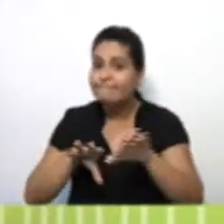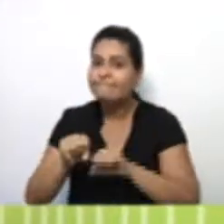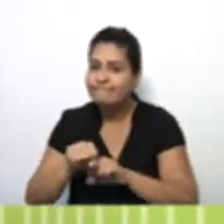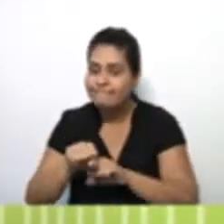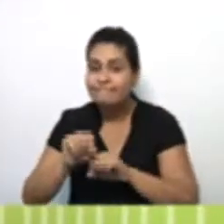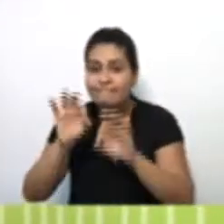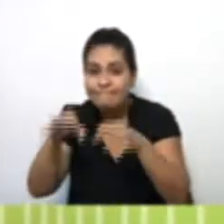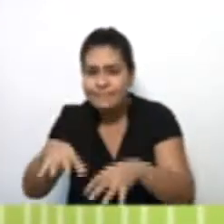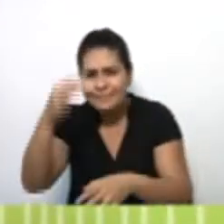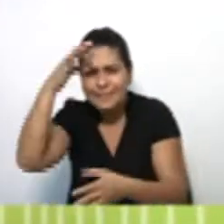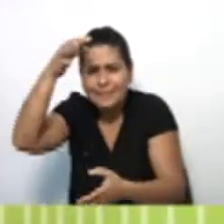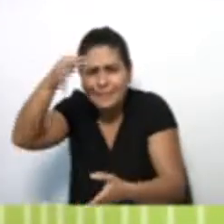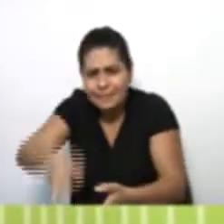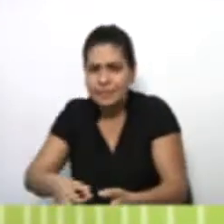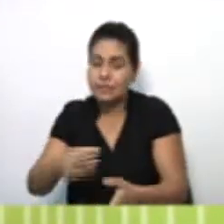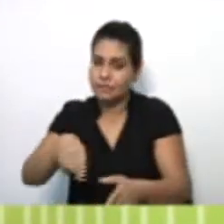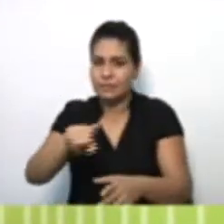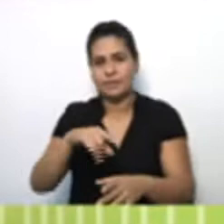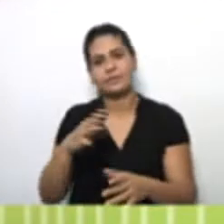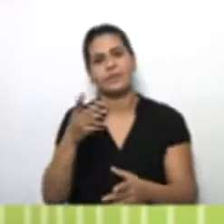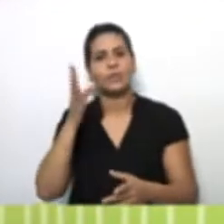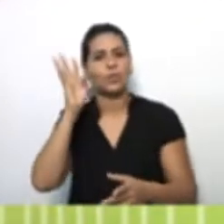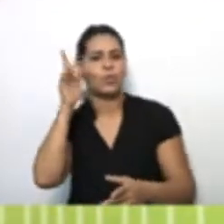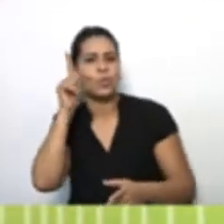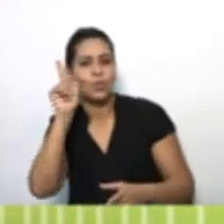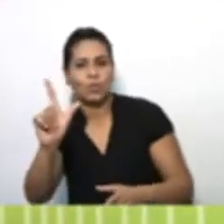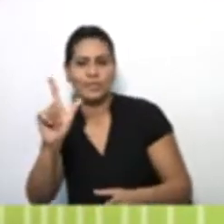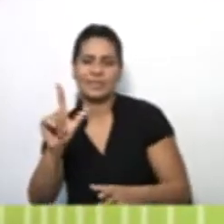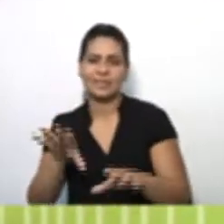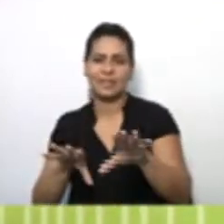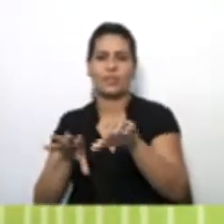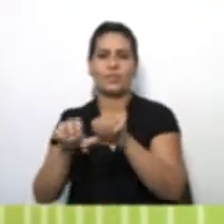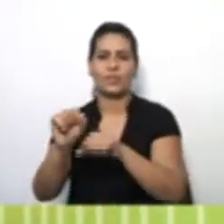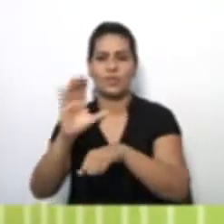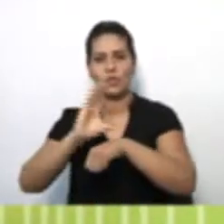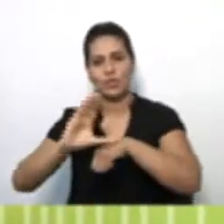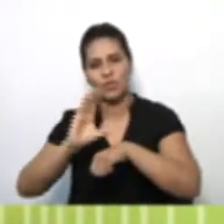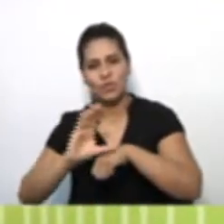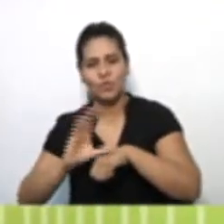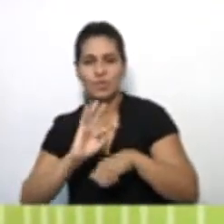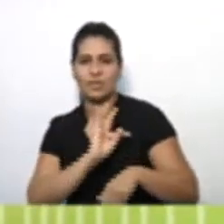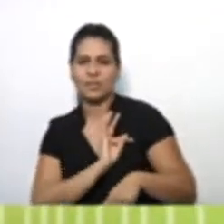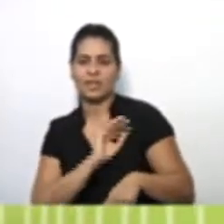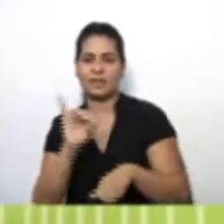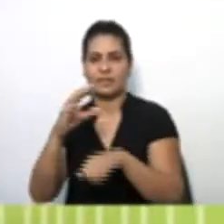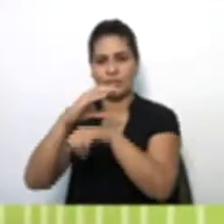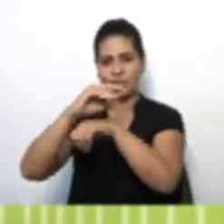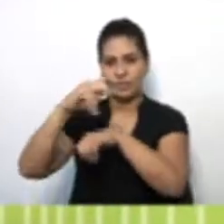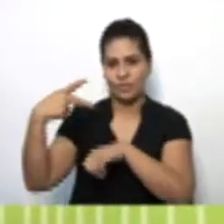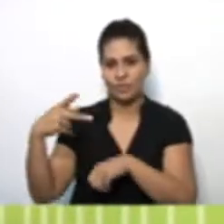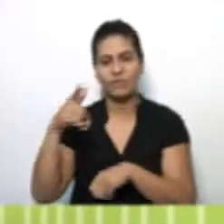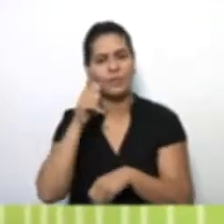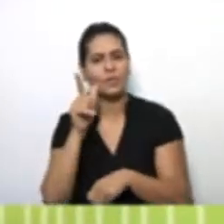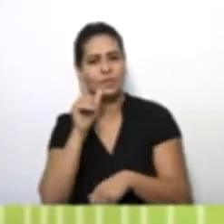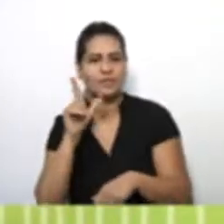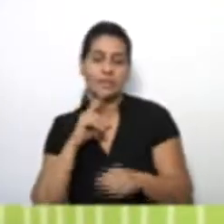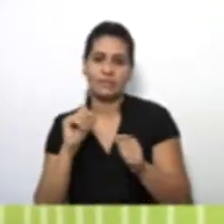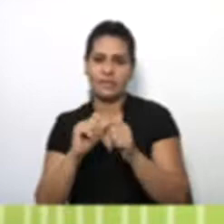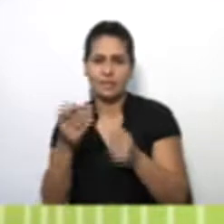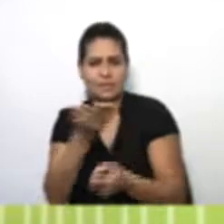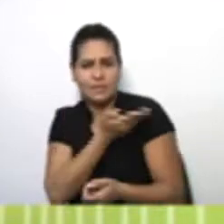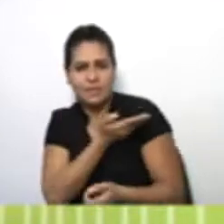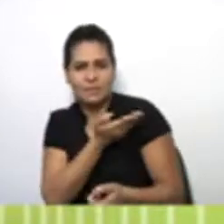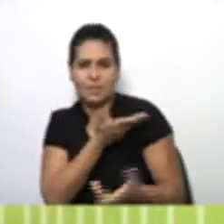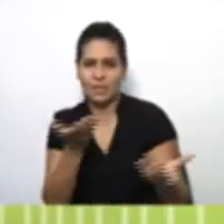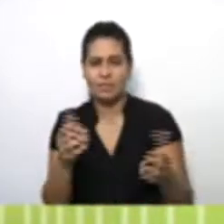tenho certeza absoluta que você sairá daqui com esse curso técnico de cooperativismo e vai aí, com certeza, com seus